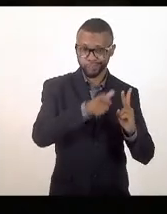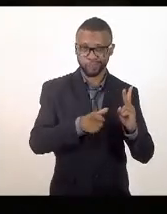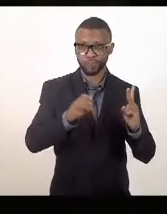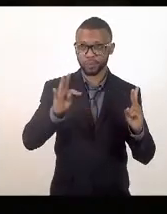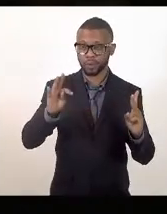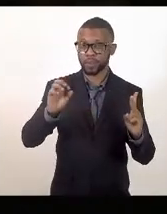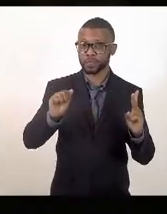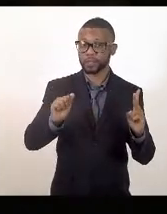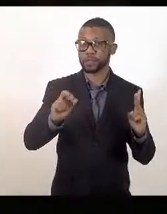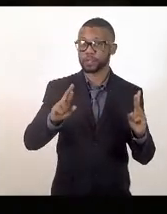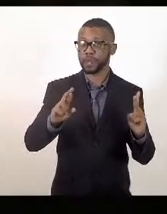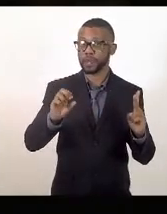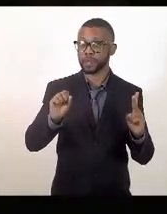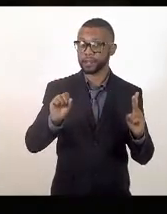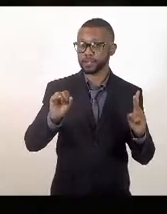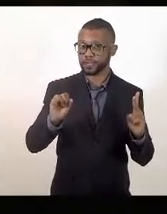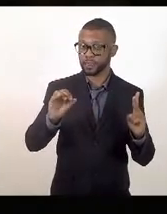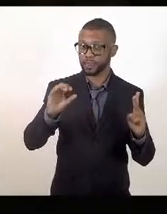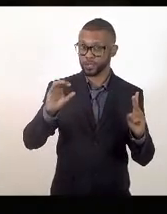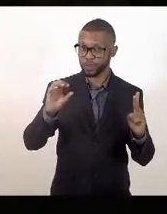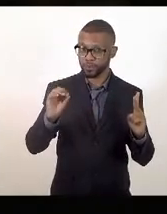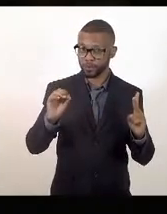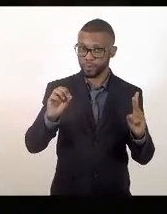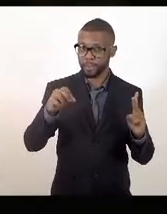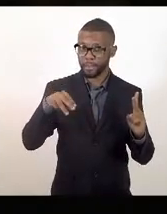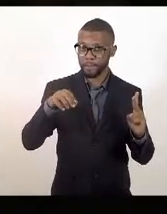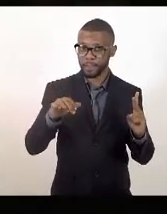Tarcísio Meira e